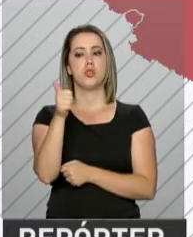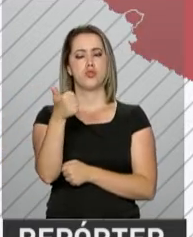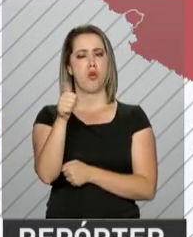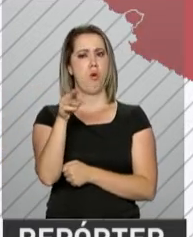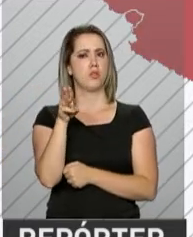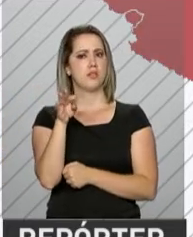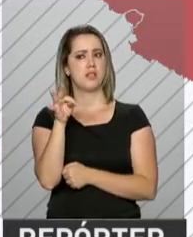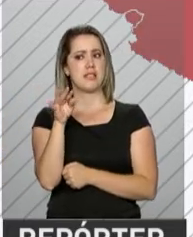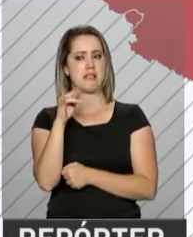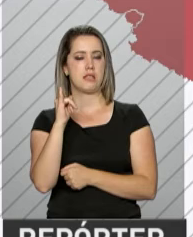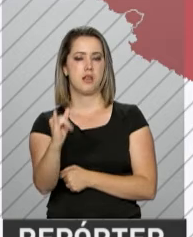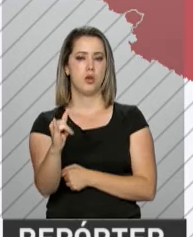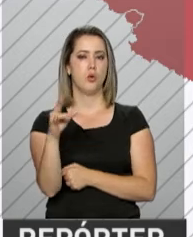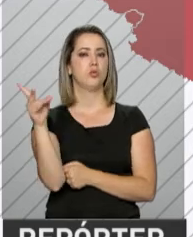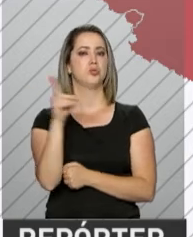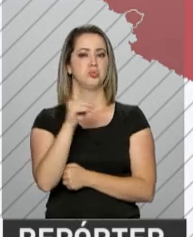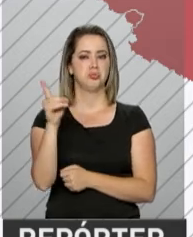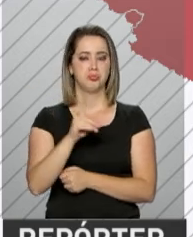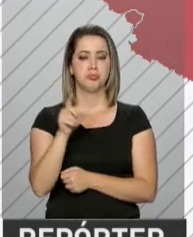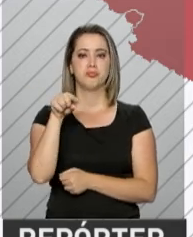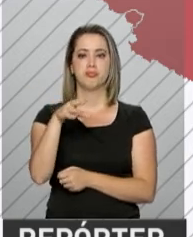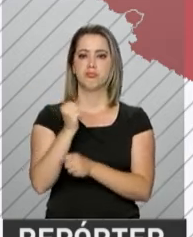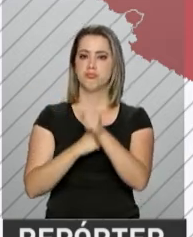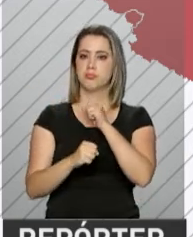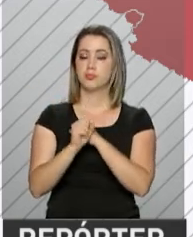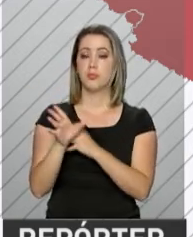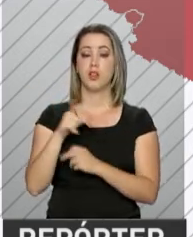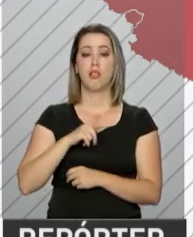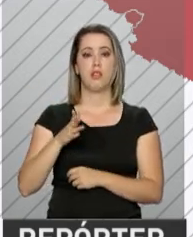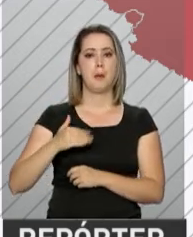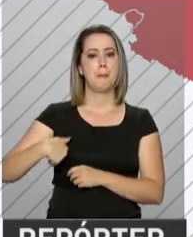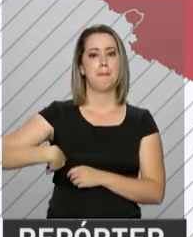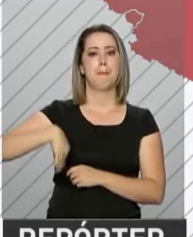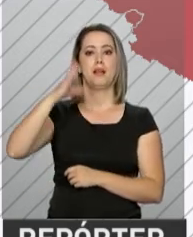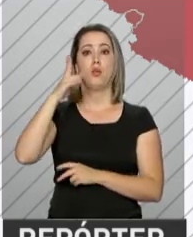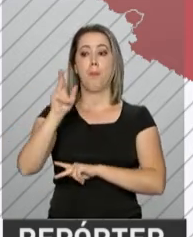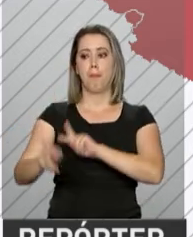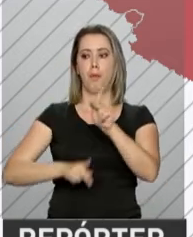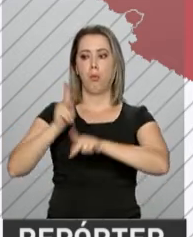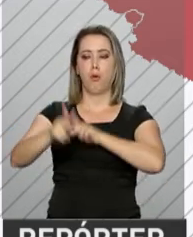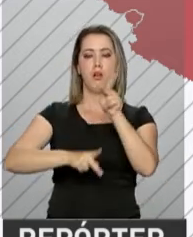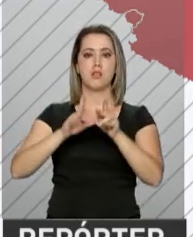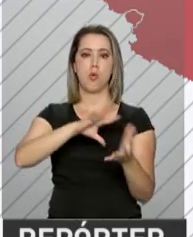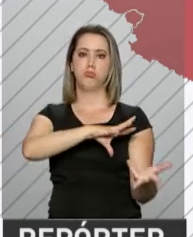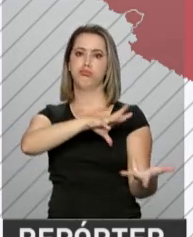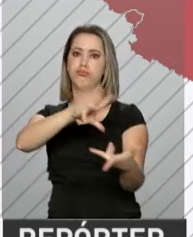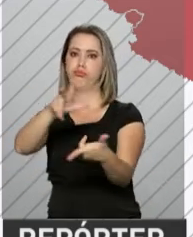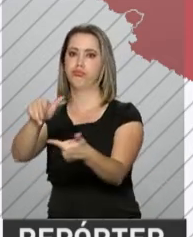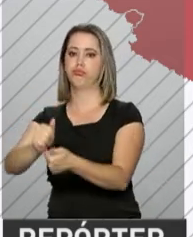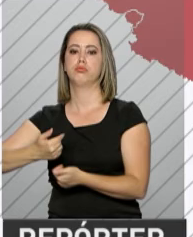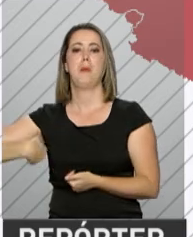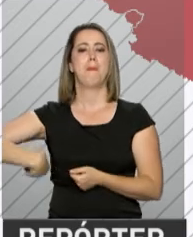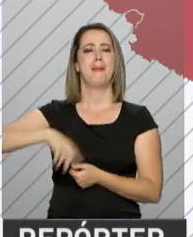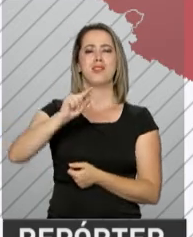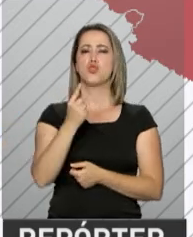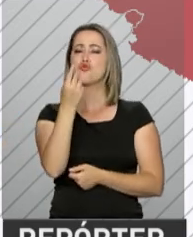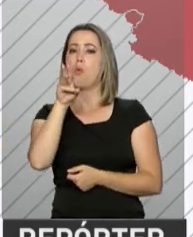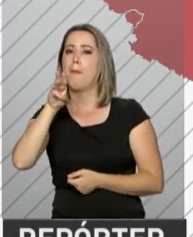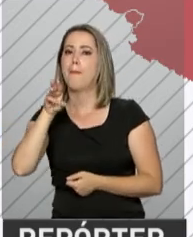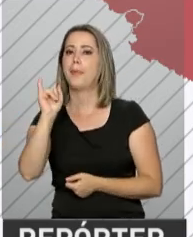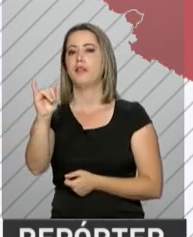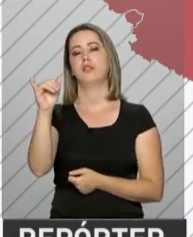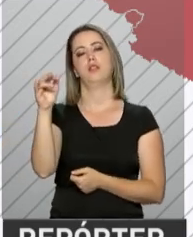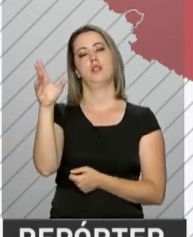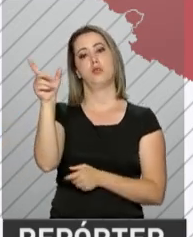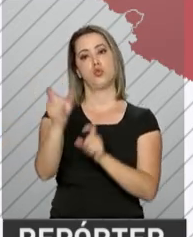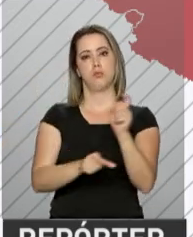de dólares em 2016 e possui a maior população do planeta mais de 1 bilhão e 300